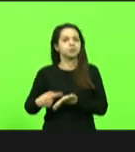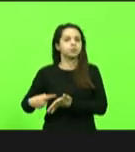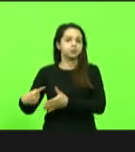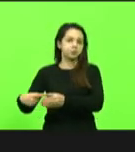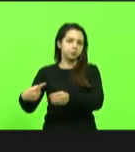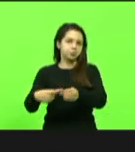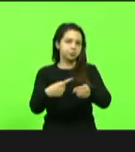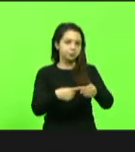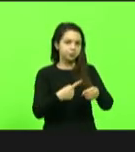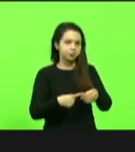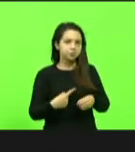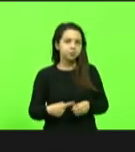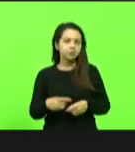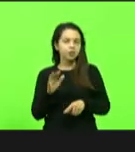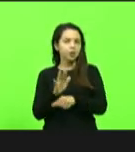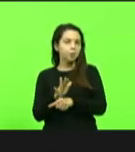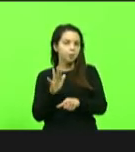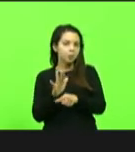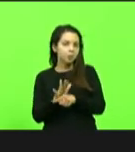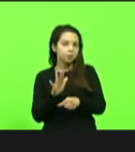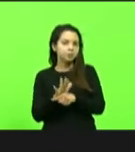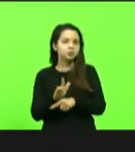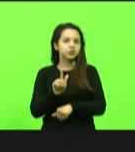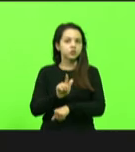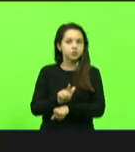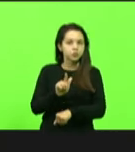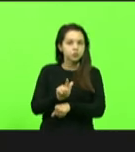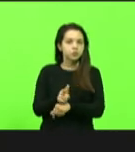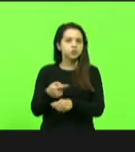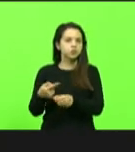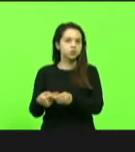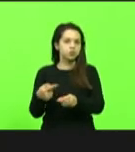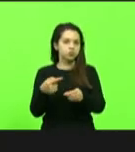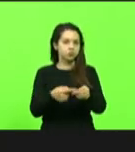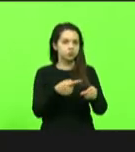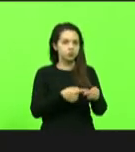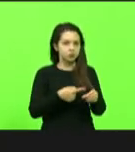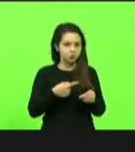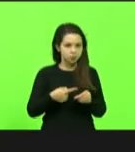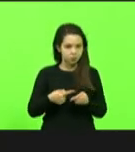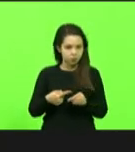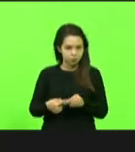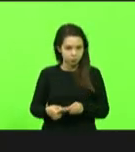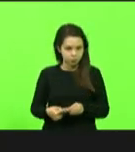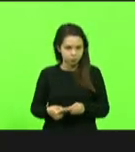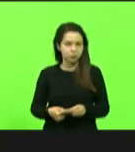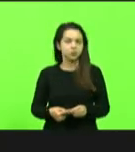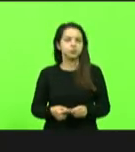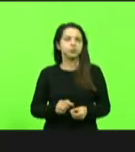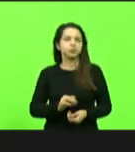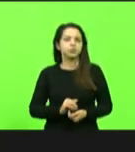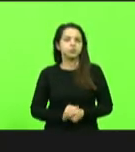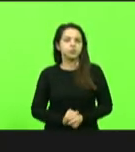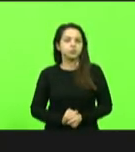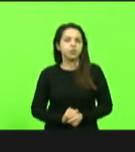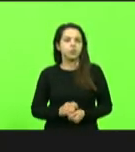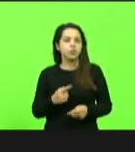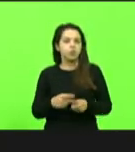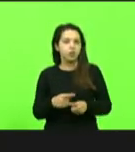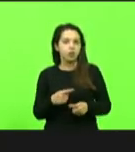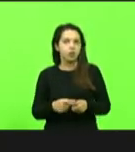muito os gestores e os municípios em razão da dificuldade